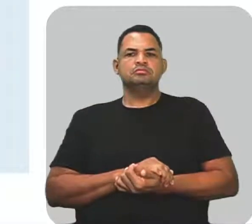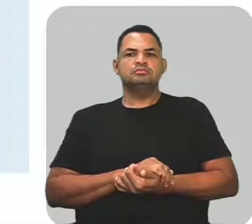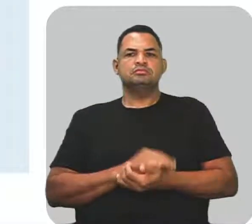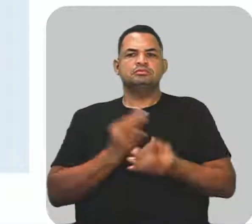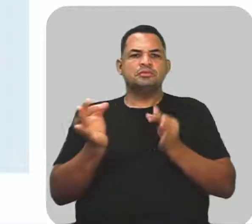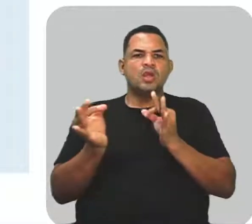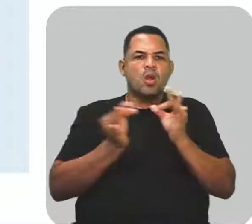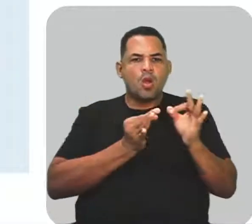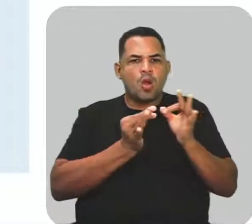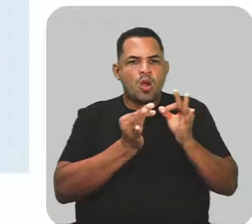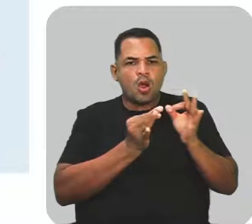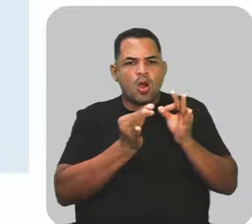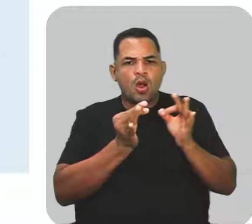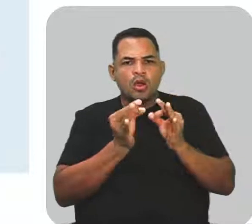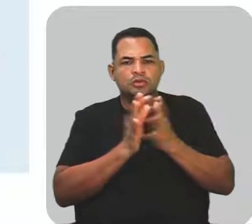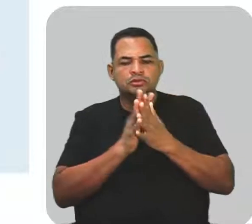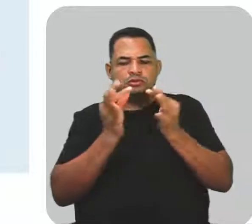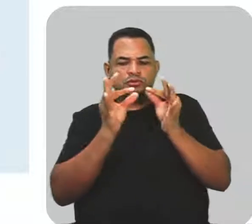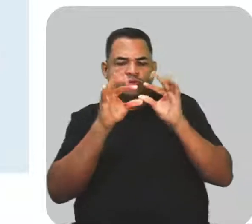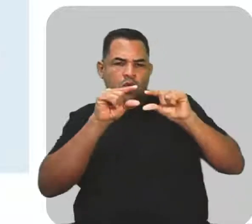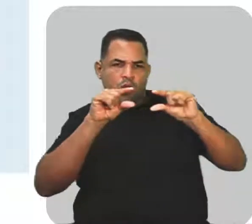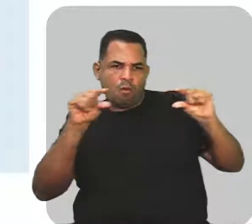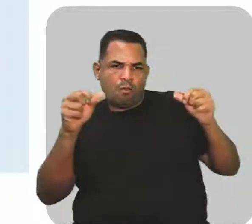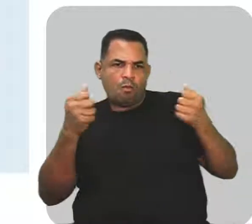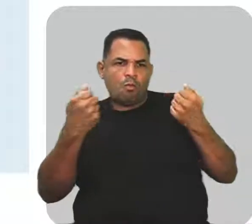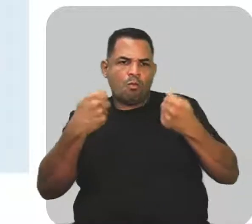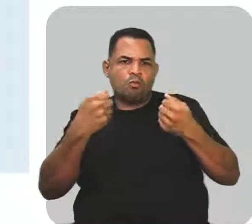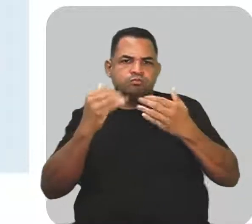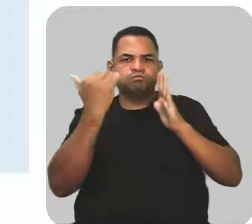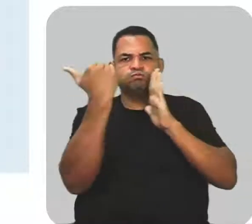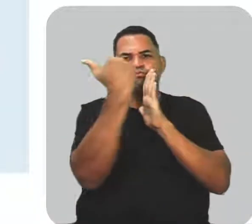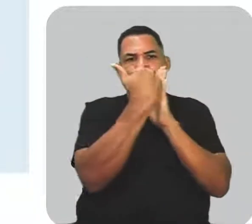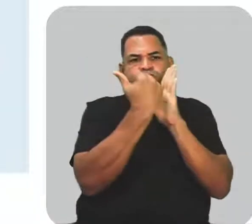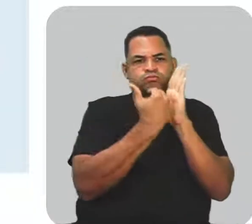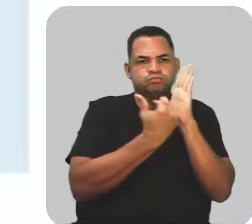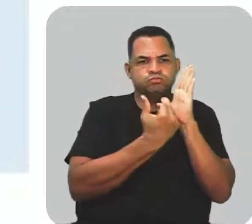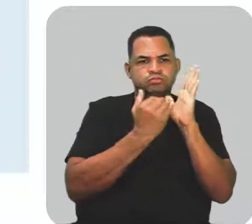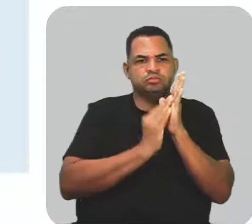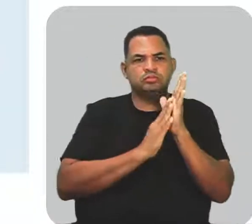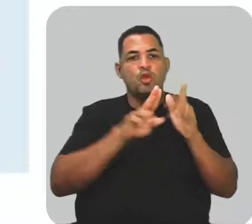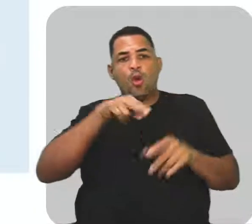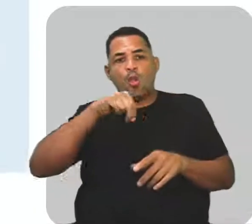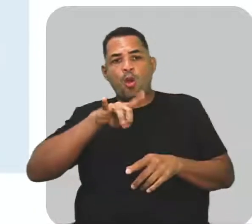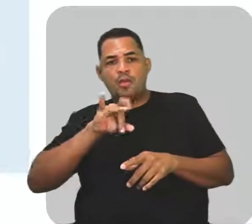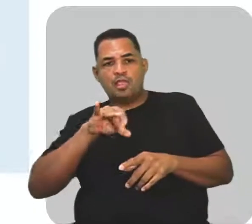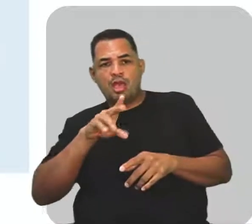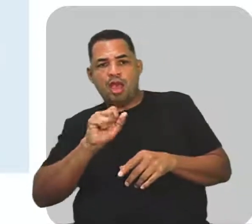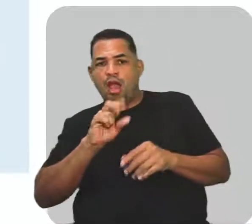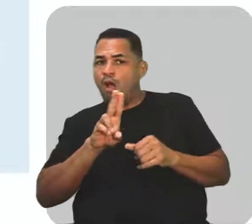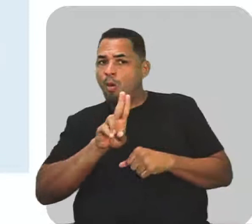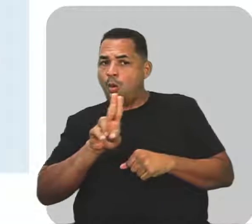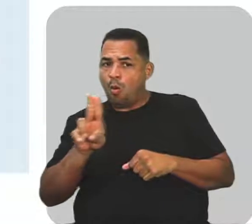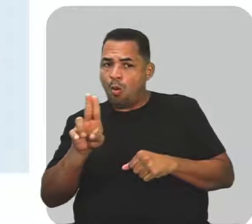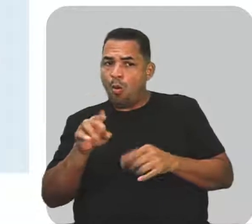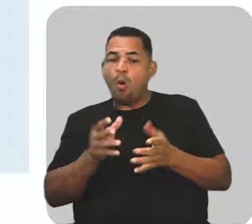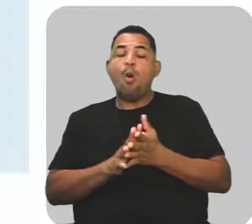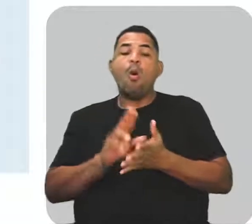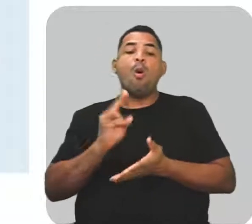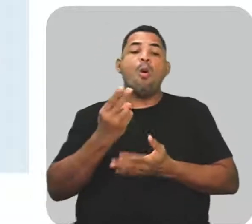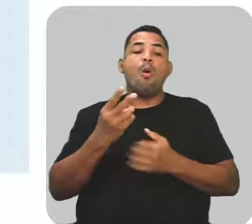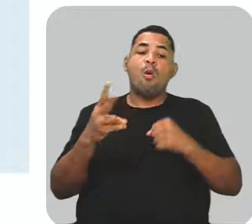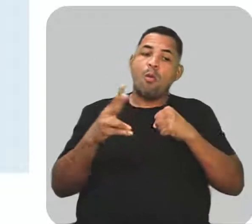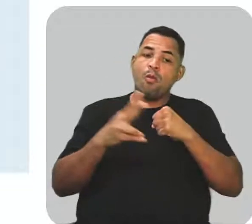com a construção, as frases elas podem se classificar como frase nominal ou frase